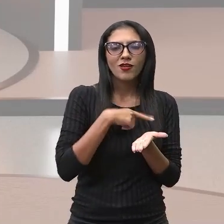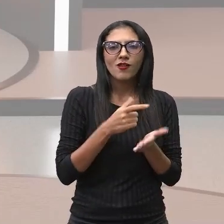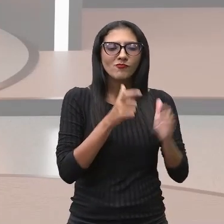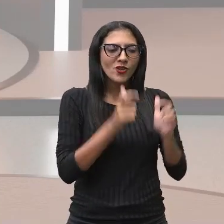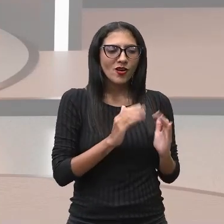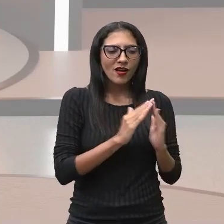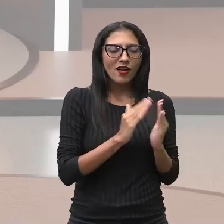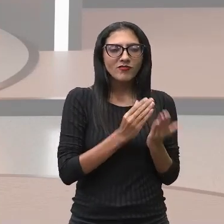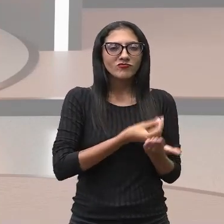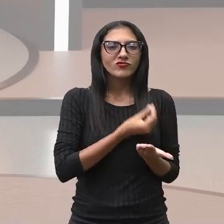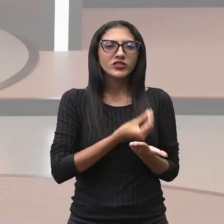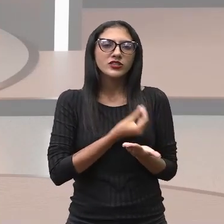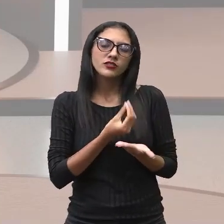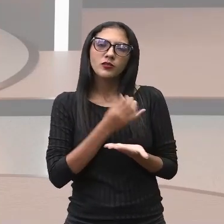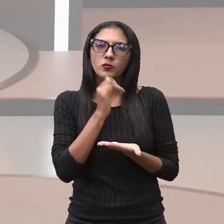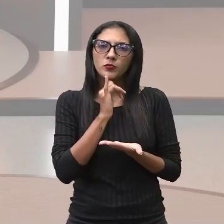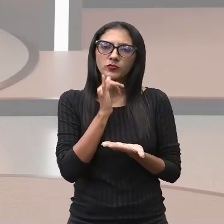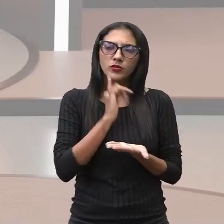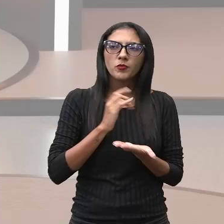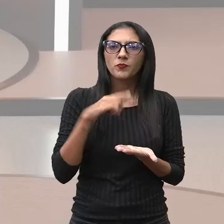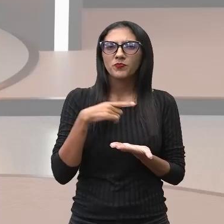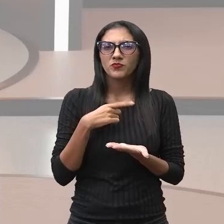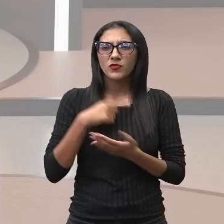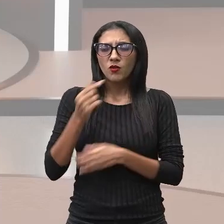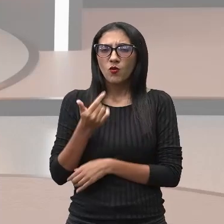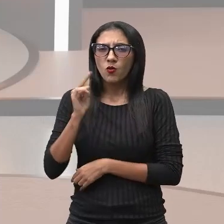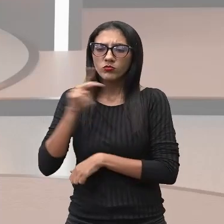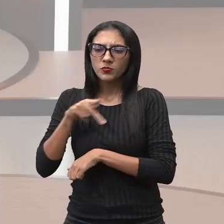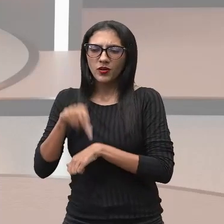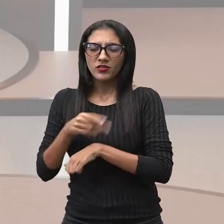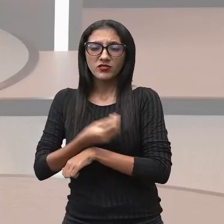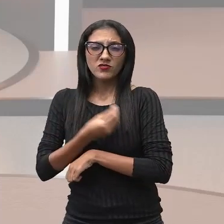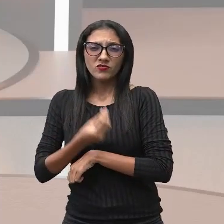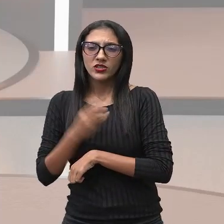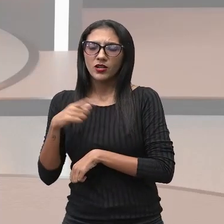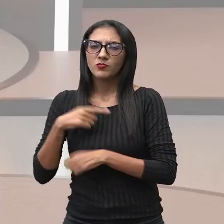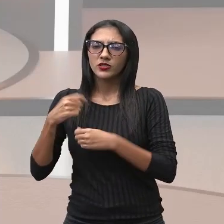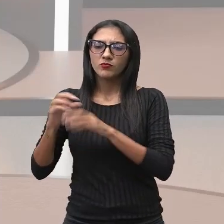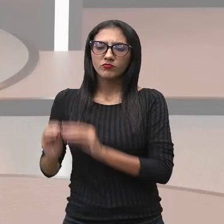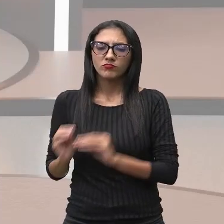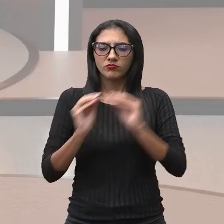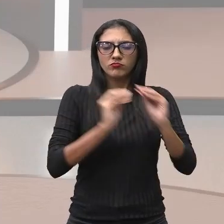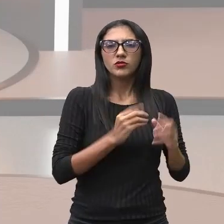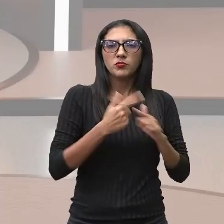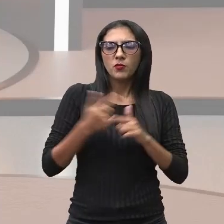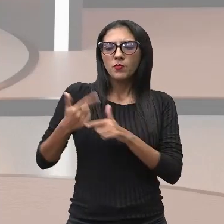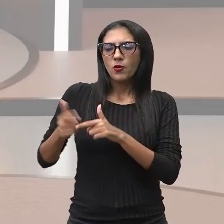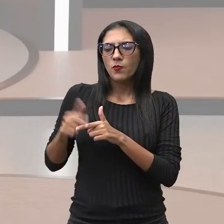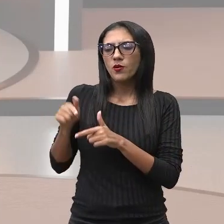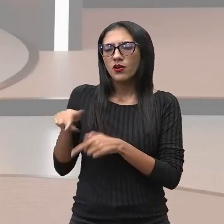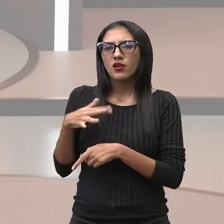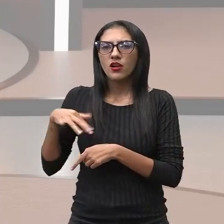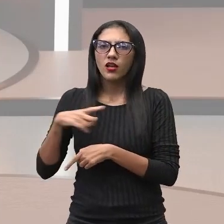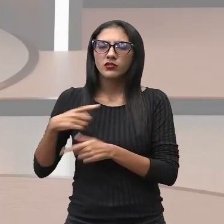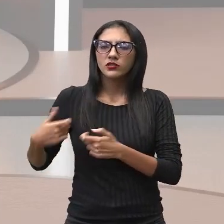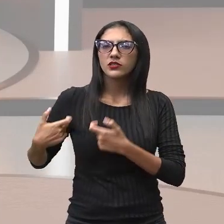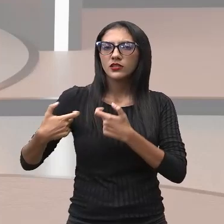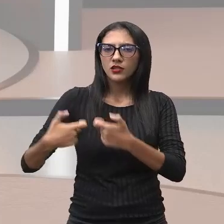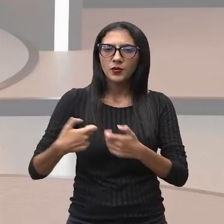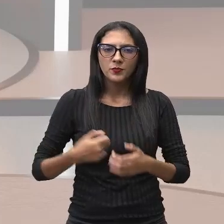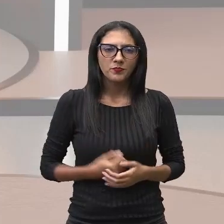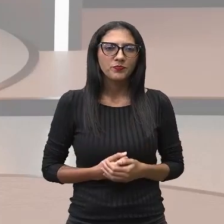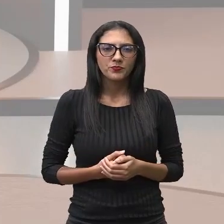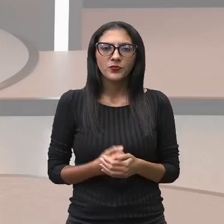estarem fugindo ali de zonas de guerra, não é isso? Então a gente vê essa movimentação toda, a gente vê todas